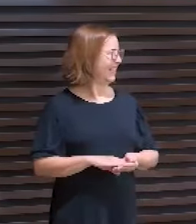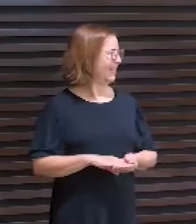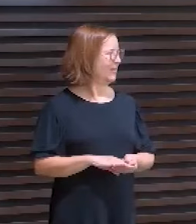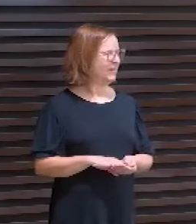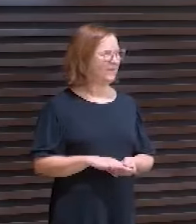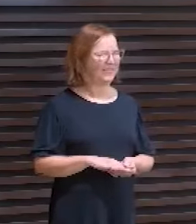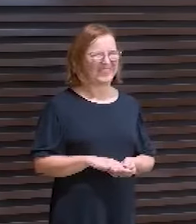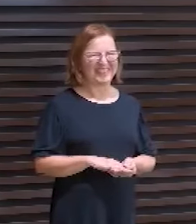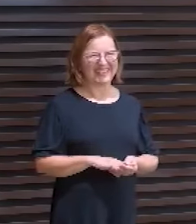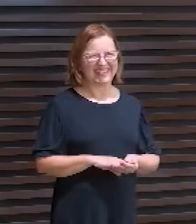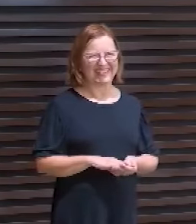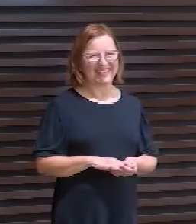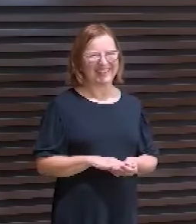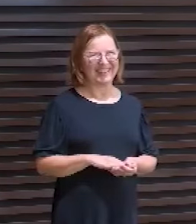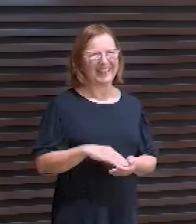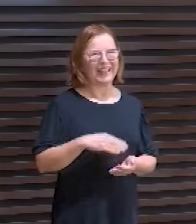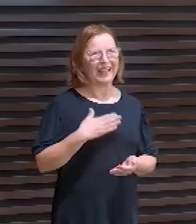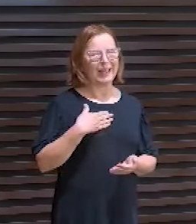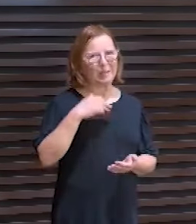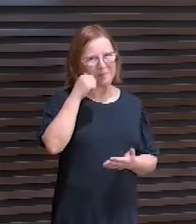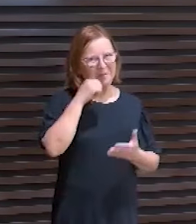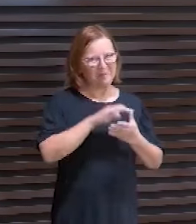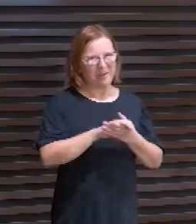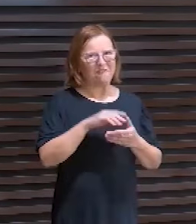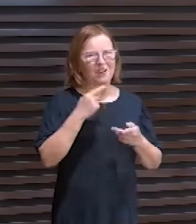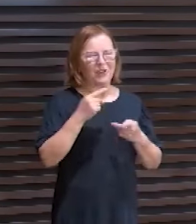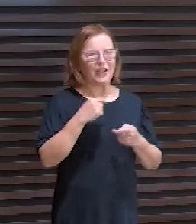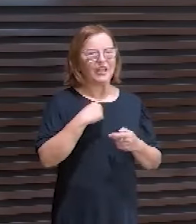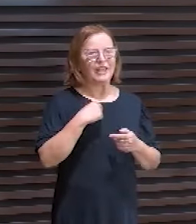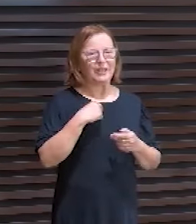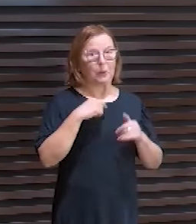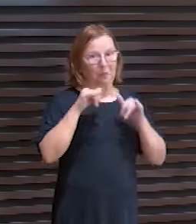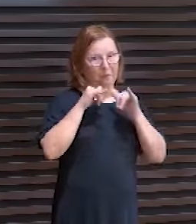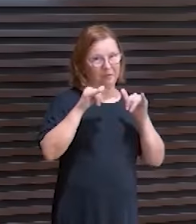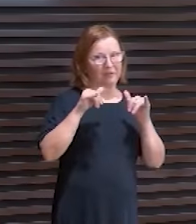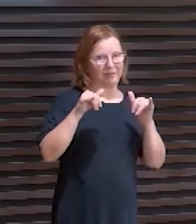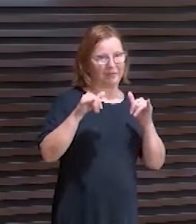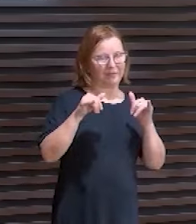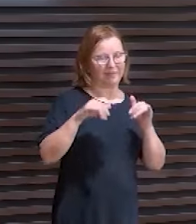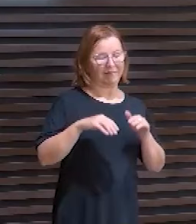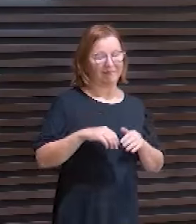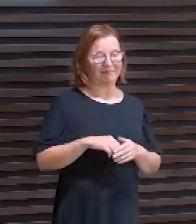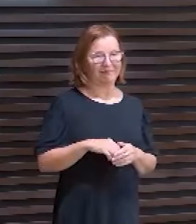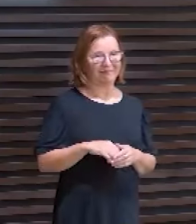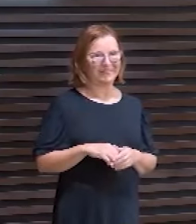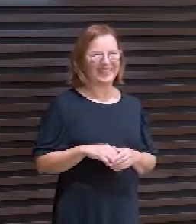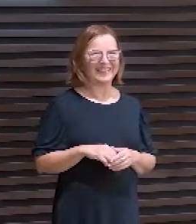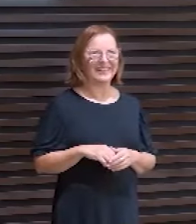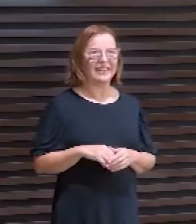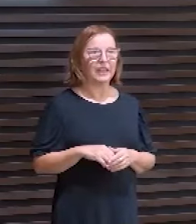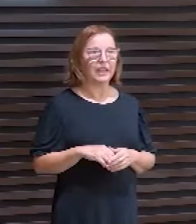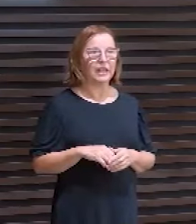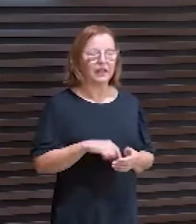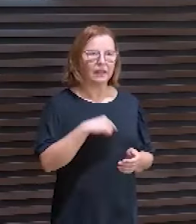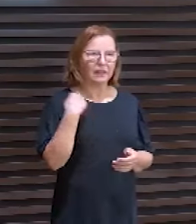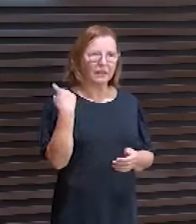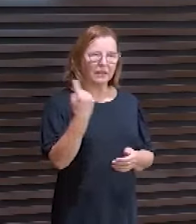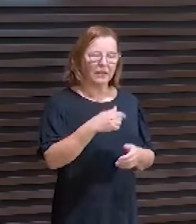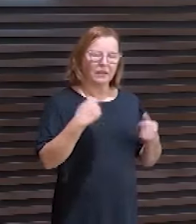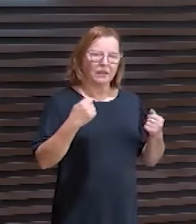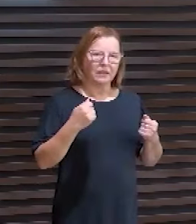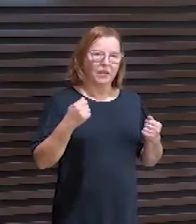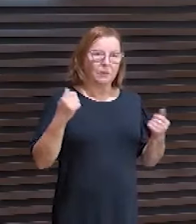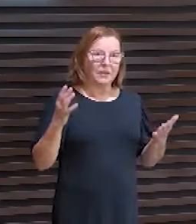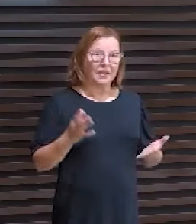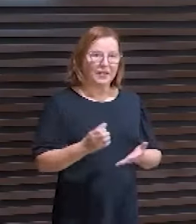mandando recado gente nós precisamos ser salvos de nós